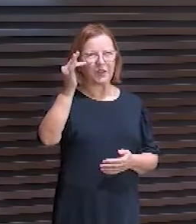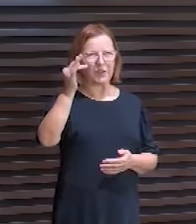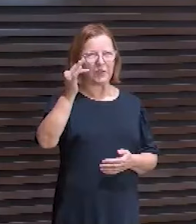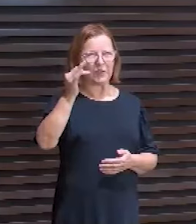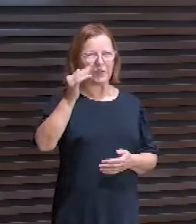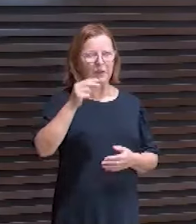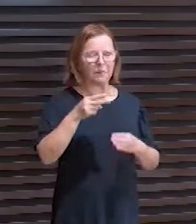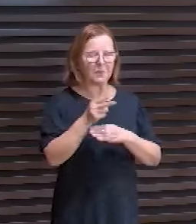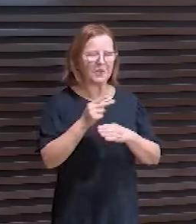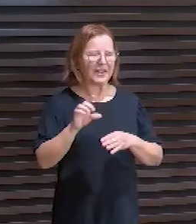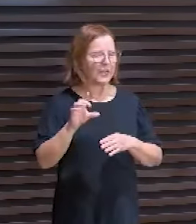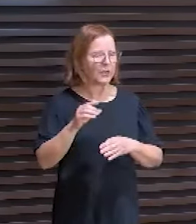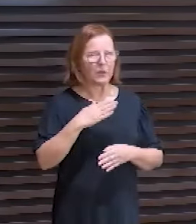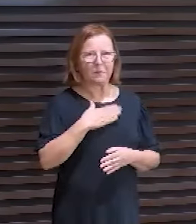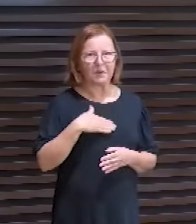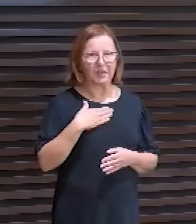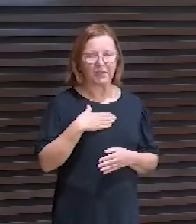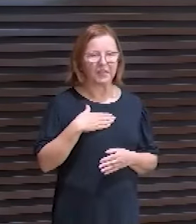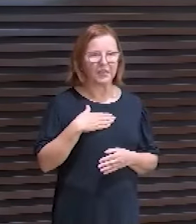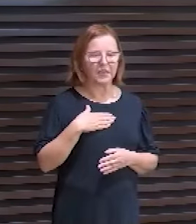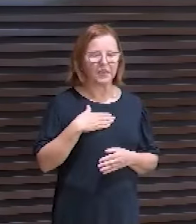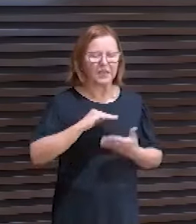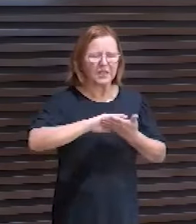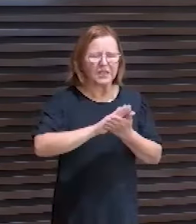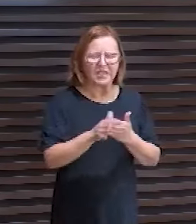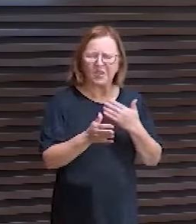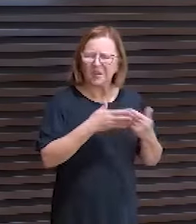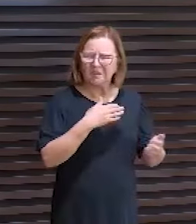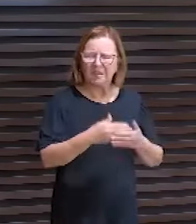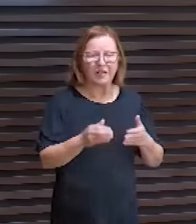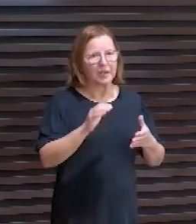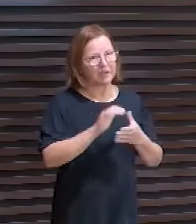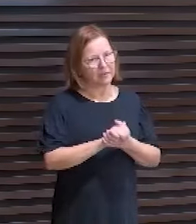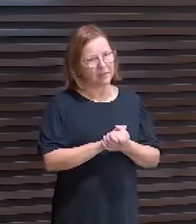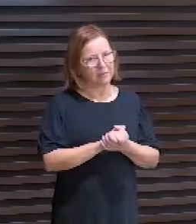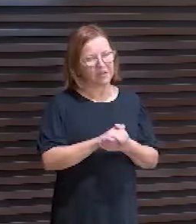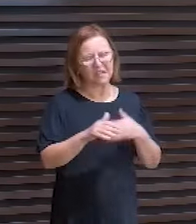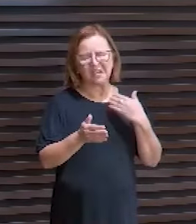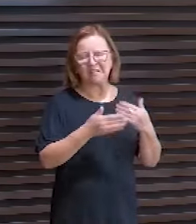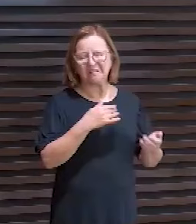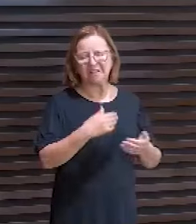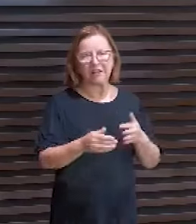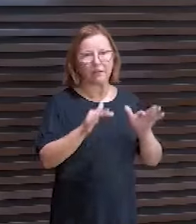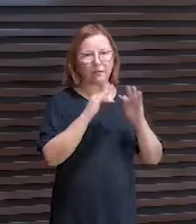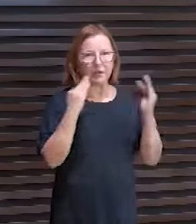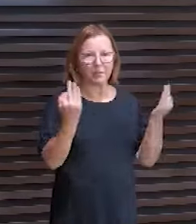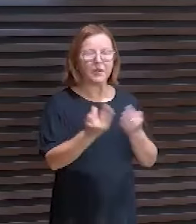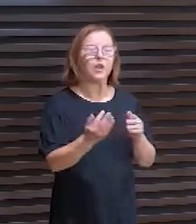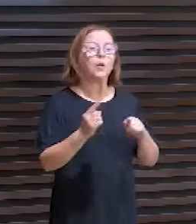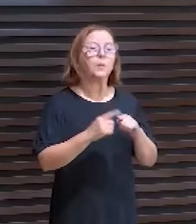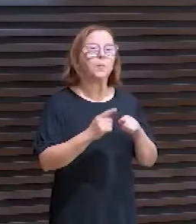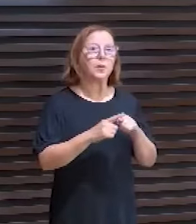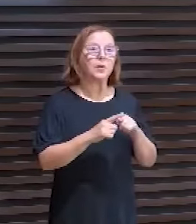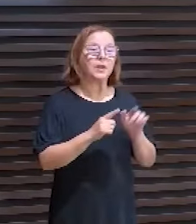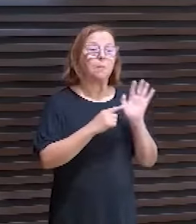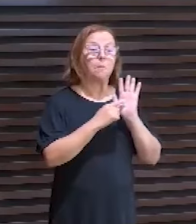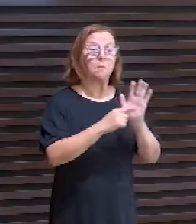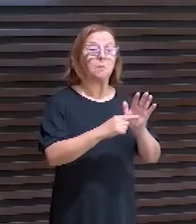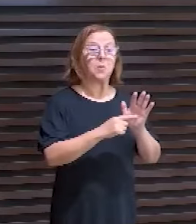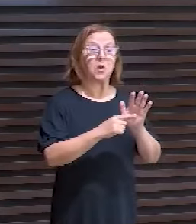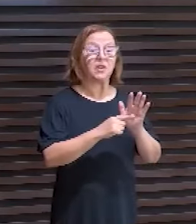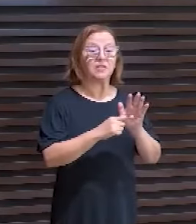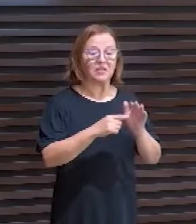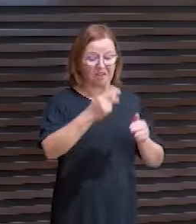consequentemente qualquer família pois são manifestações de egos não crucificados